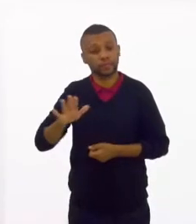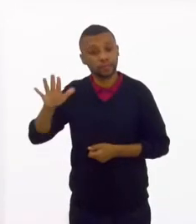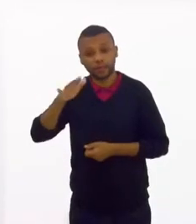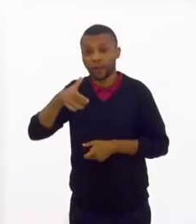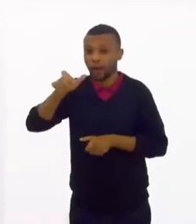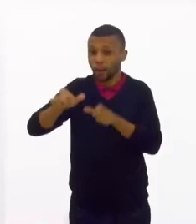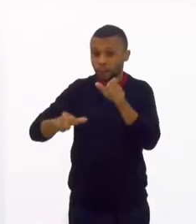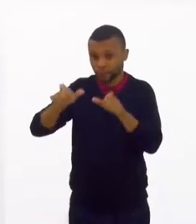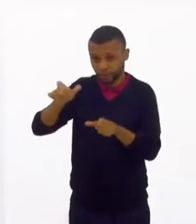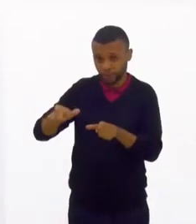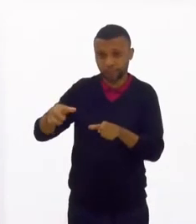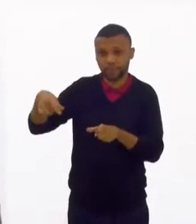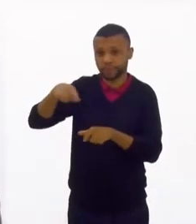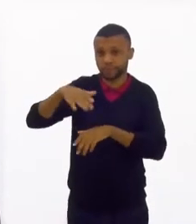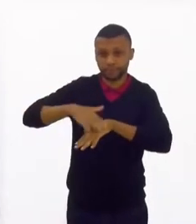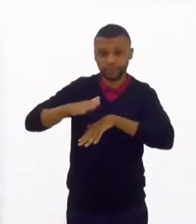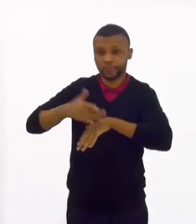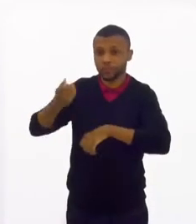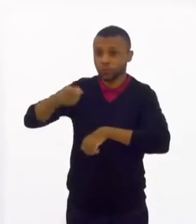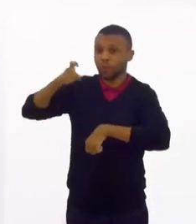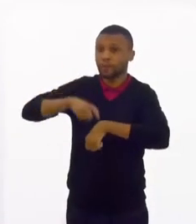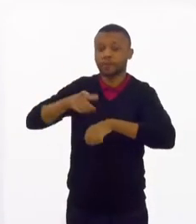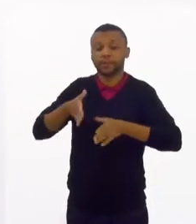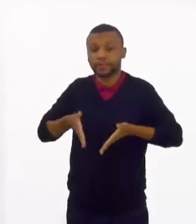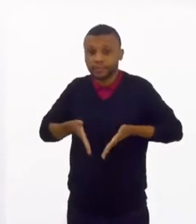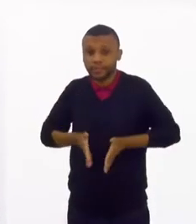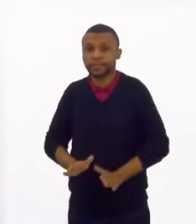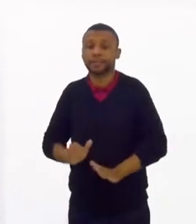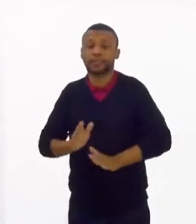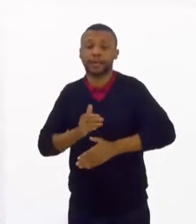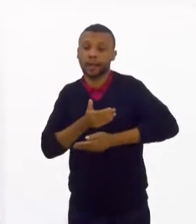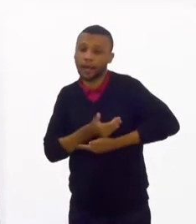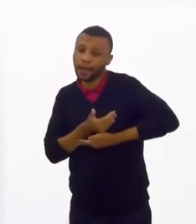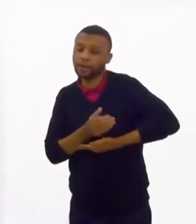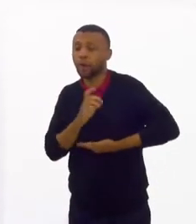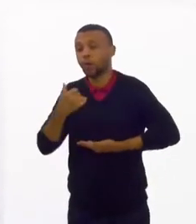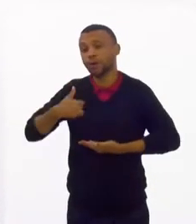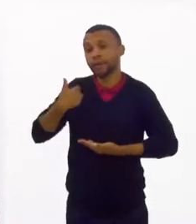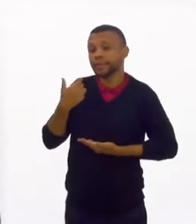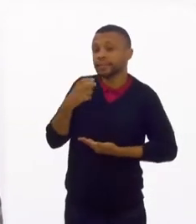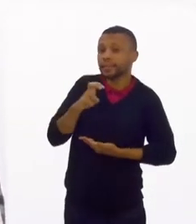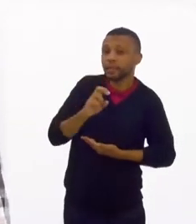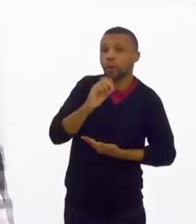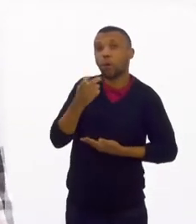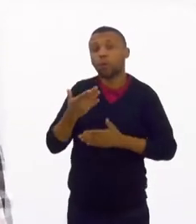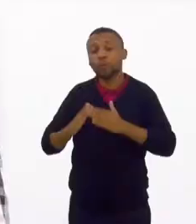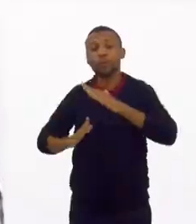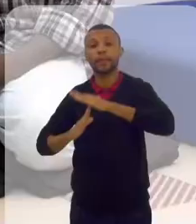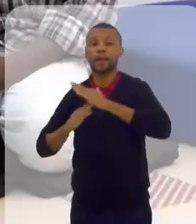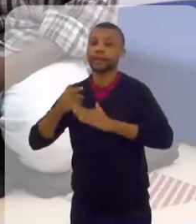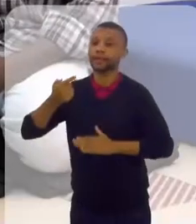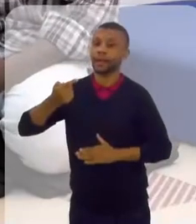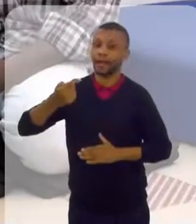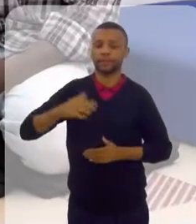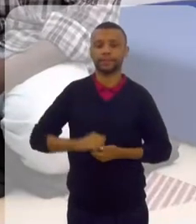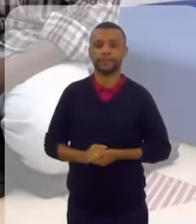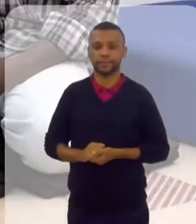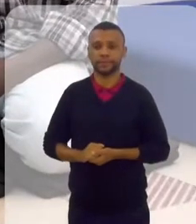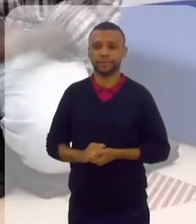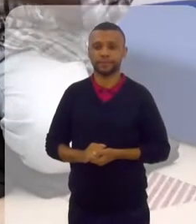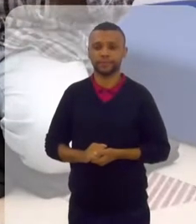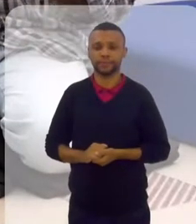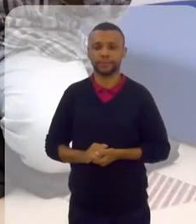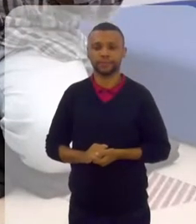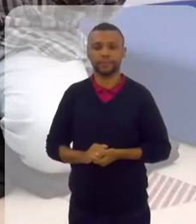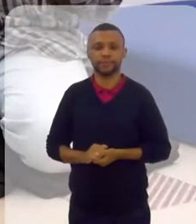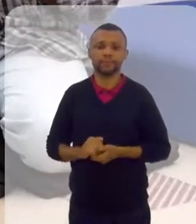no quando nasce, mas tem outro que estipula, pode ser a partir de 5 anos ou 7 anos no máximo. Que seria o quê? A circuncisão